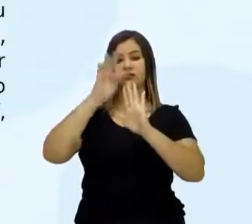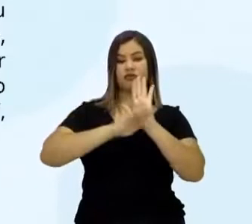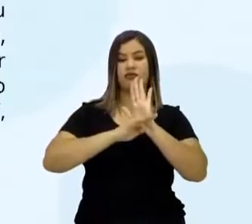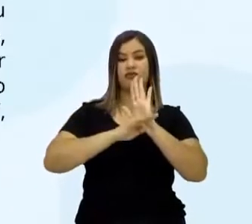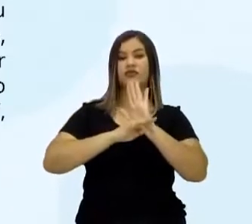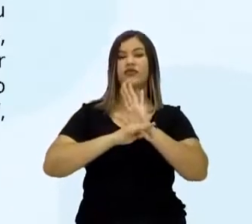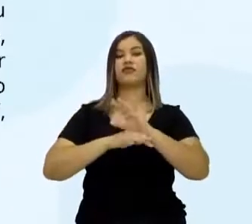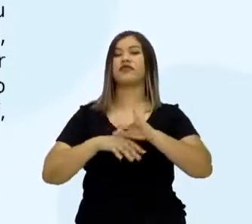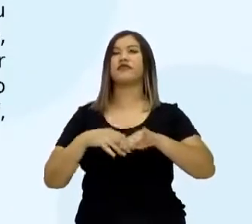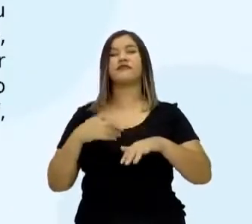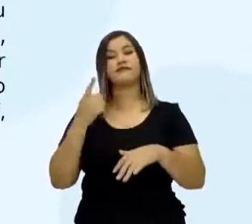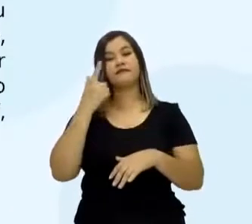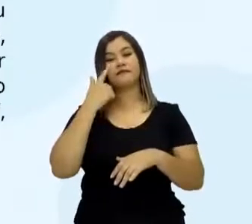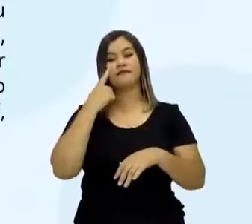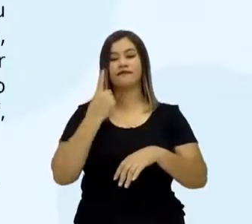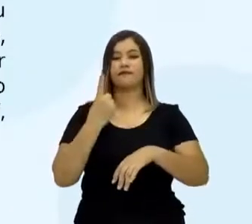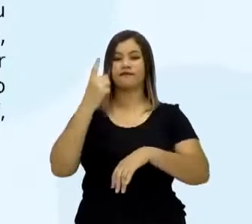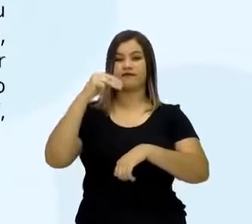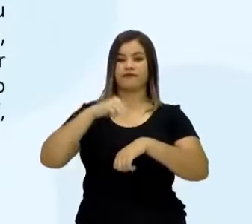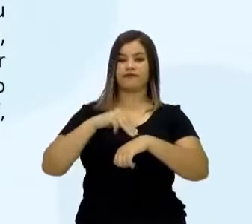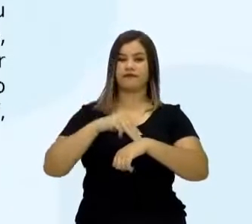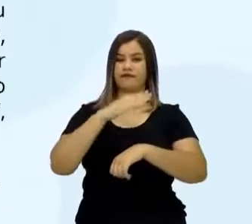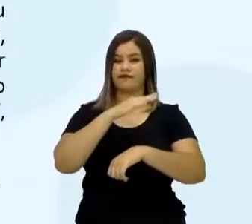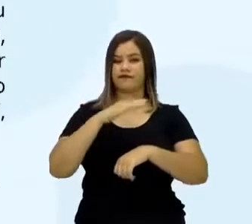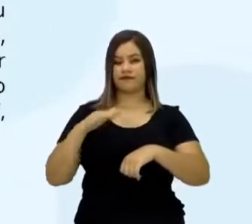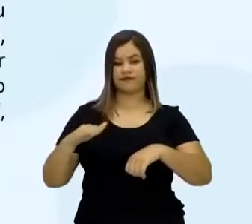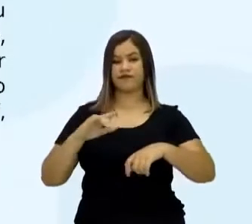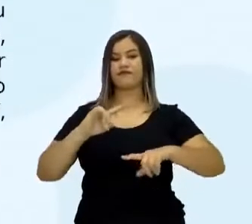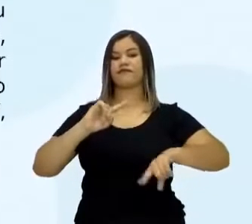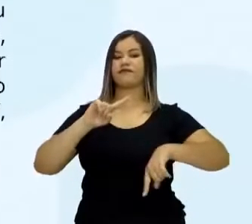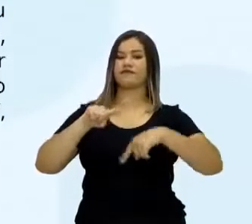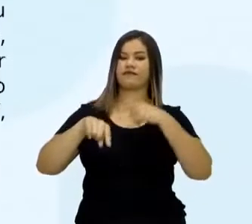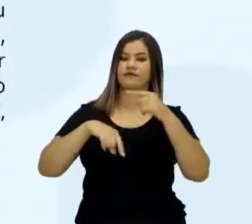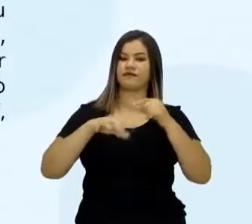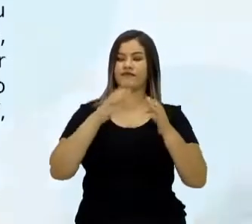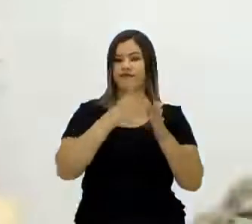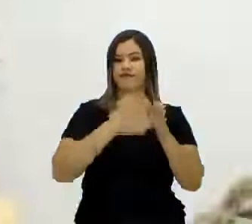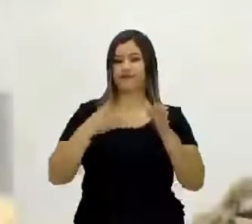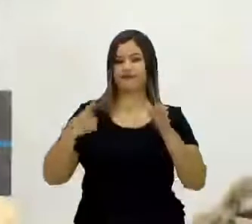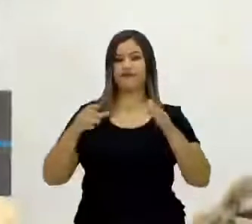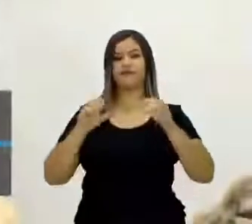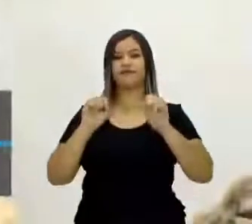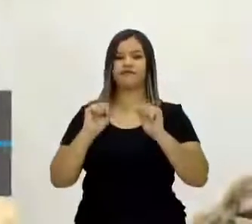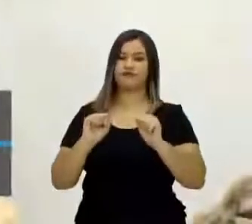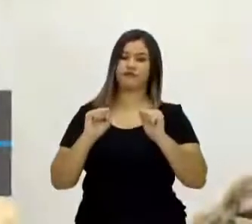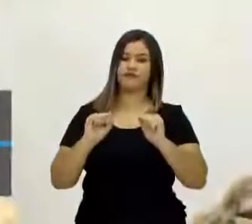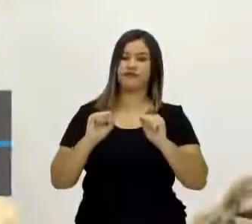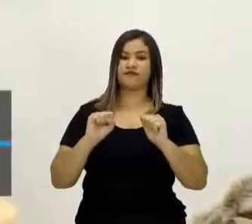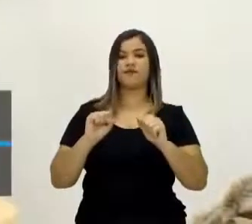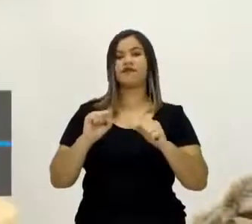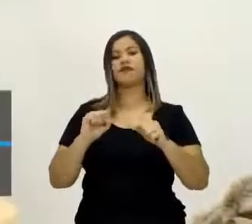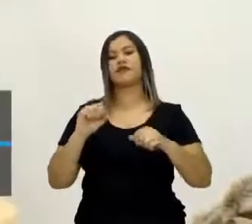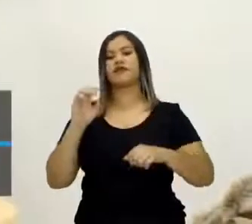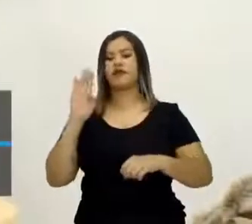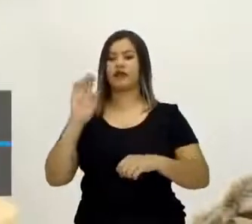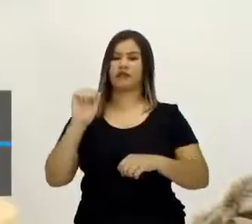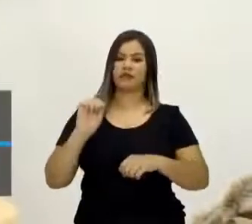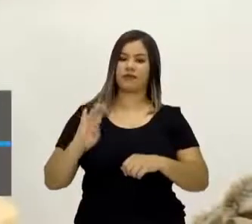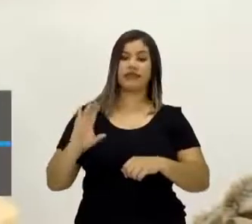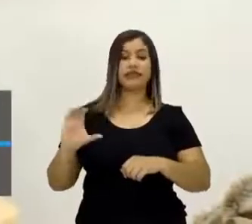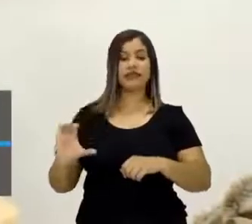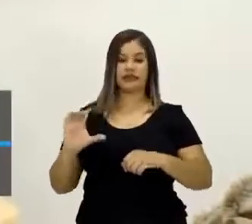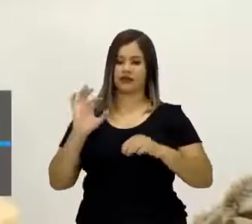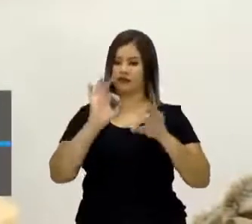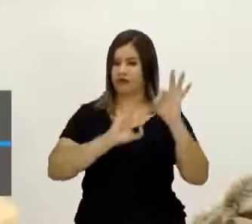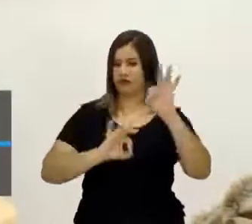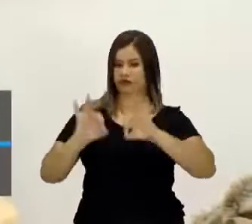lá. Eu vou colocar 1 minuto e meio para vocês. Aí, ordenar, é só colocar se o que vem primeiro, se é A, se é B ou se é C. Coloca só